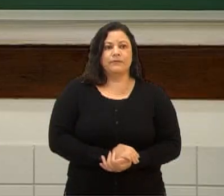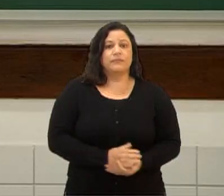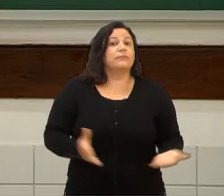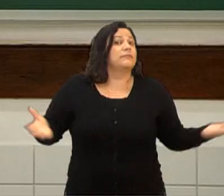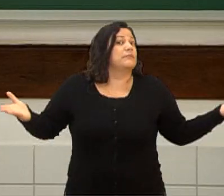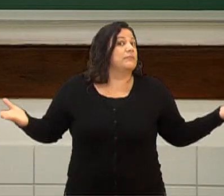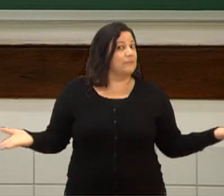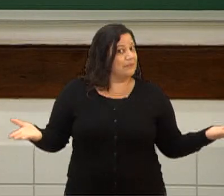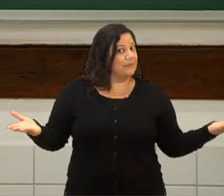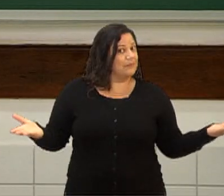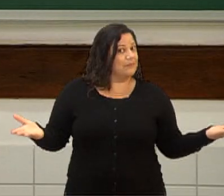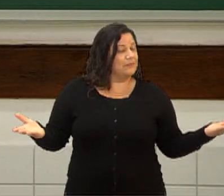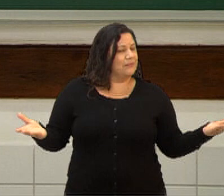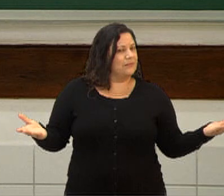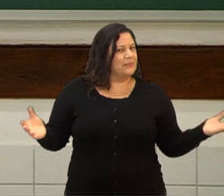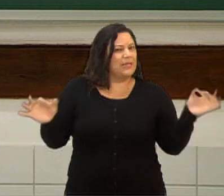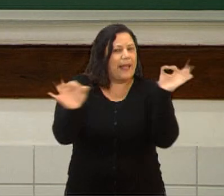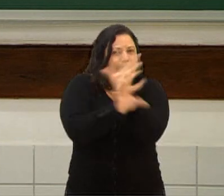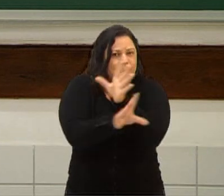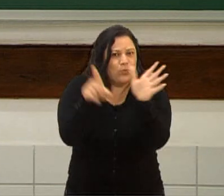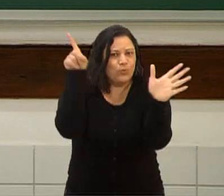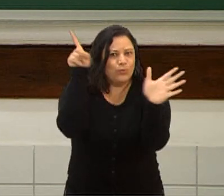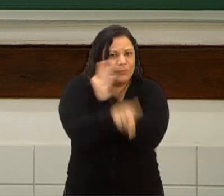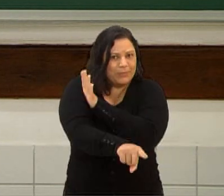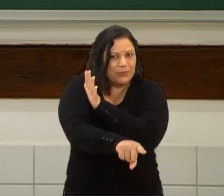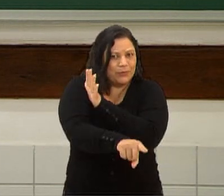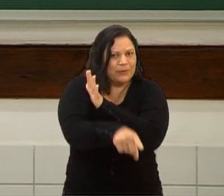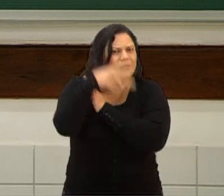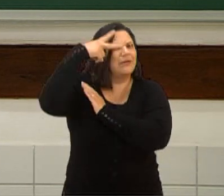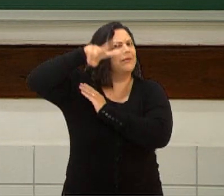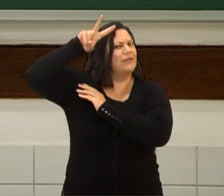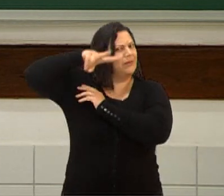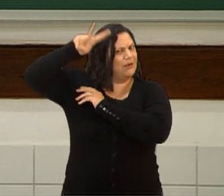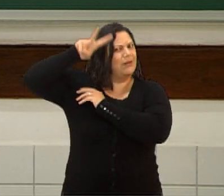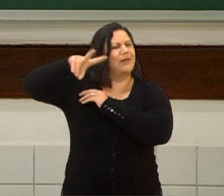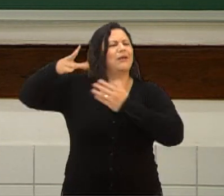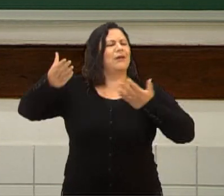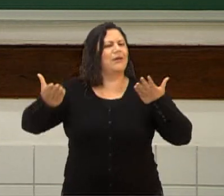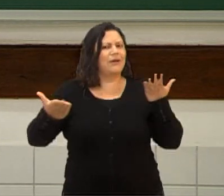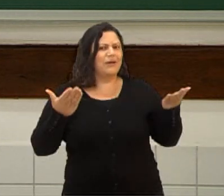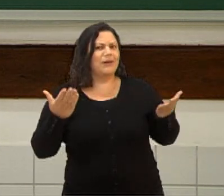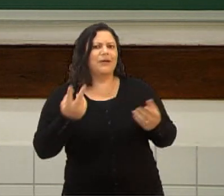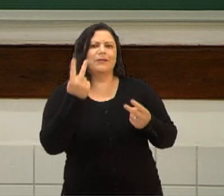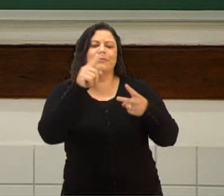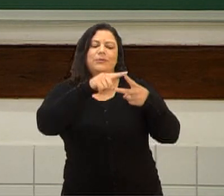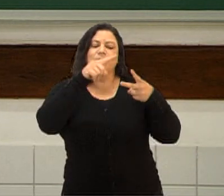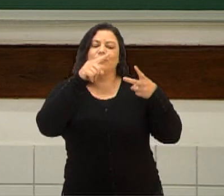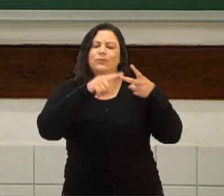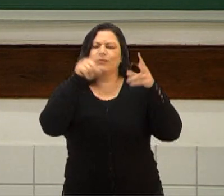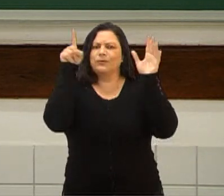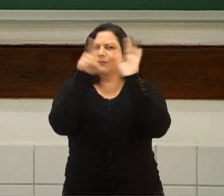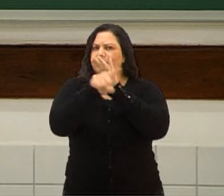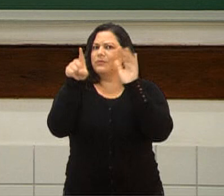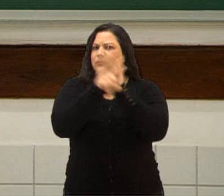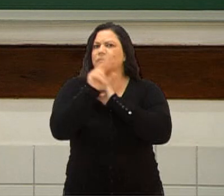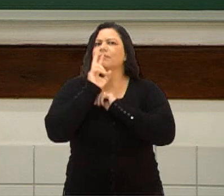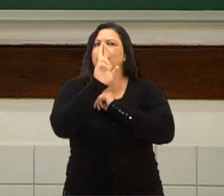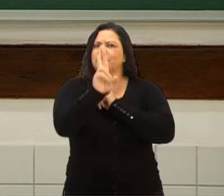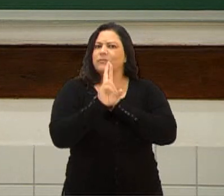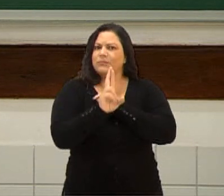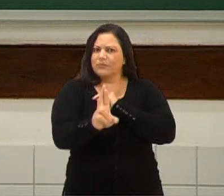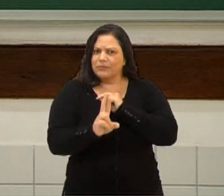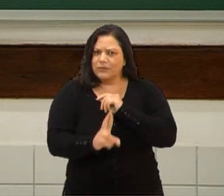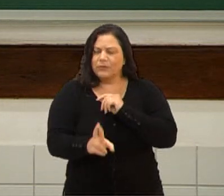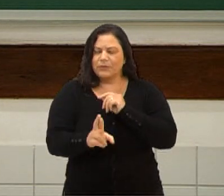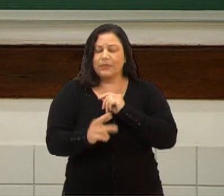Ready for quiz? Pronto para o nosso quiz? Já lembram como é, né? Nós temos duas perguntinhas, vamos respondê-las juntos, mas é importante